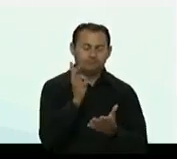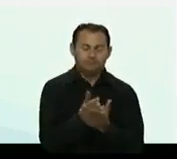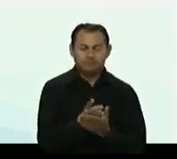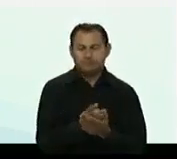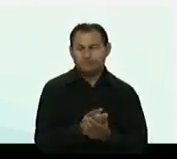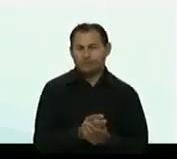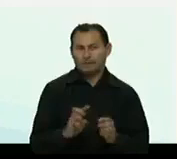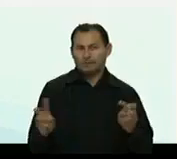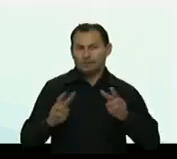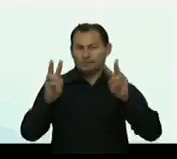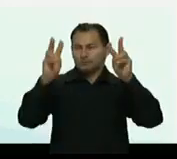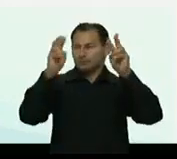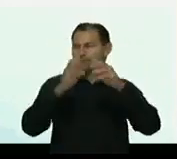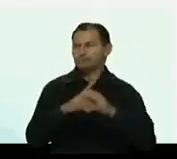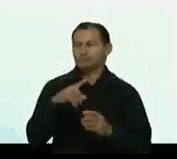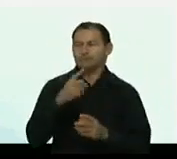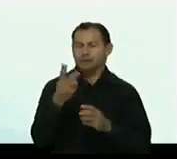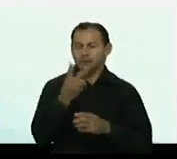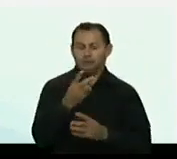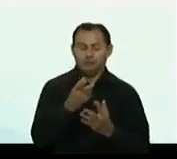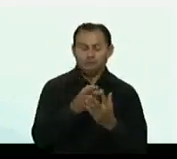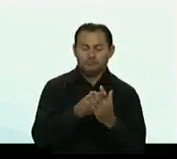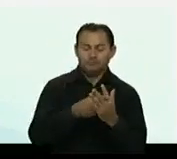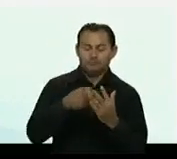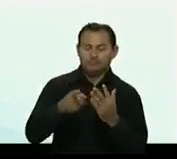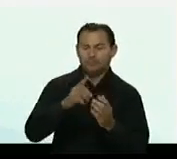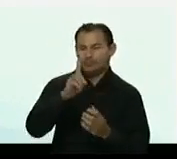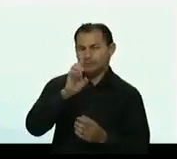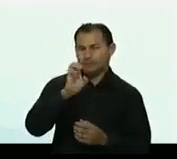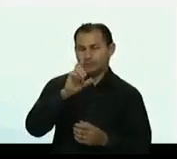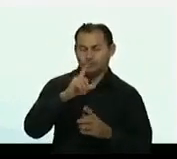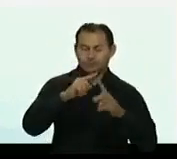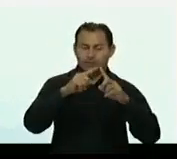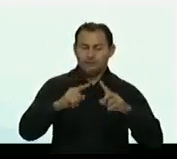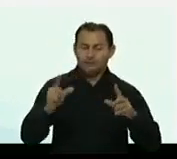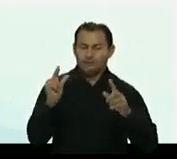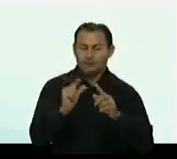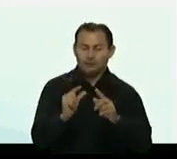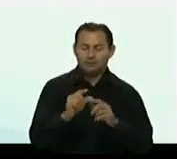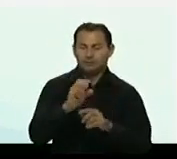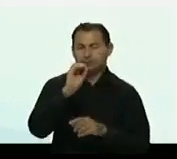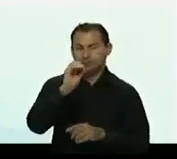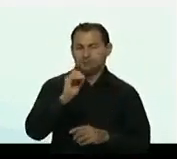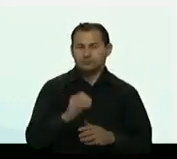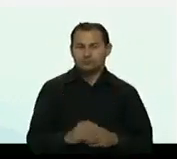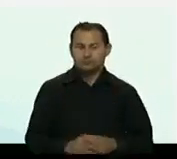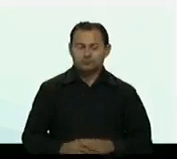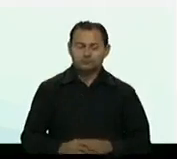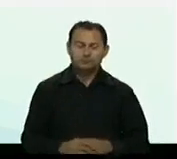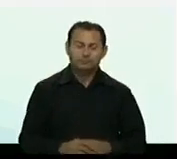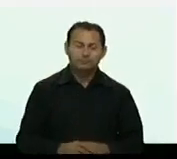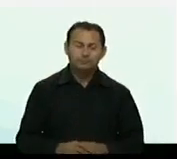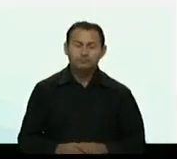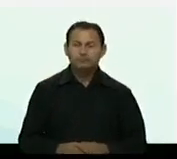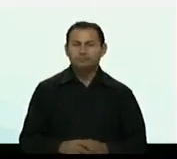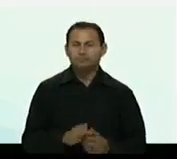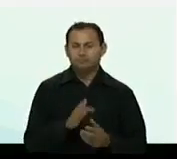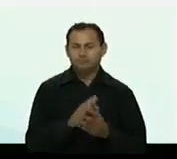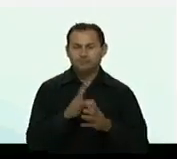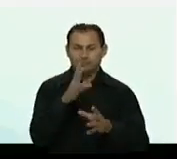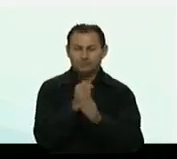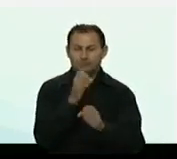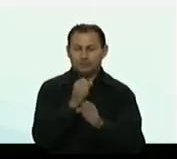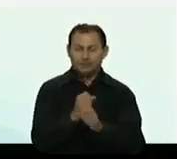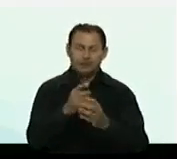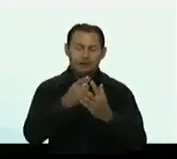o mesmo valor nas 2 raízes. E quando o delta é menor que zero? Quando o delta é menor que zero, como a gente está calculando